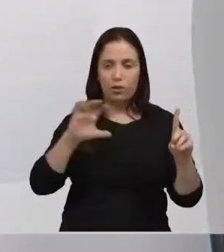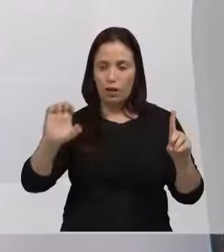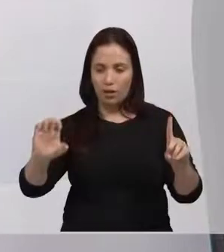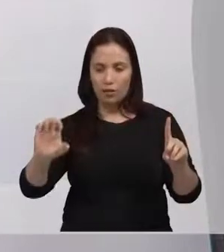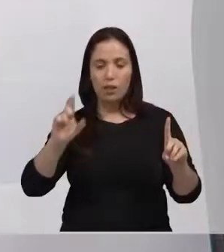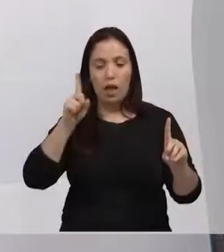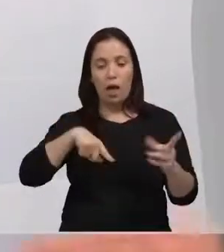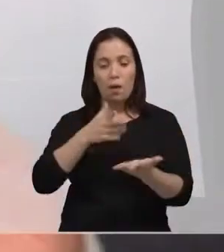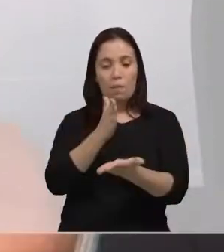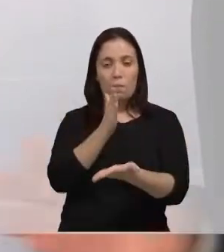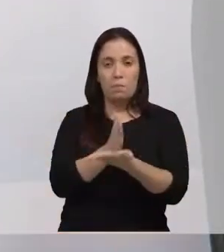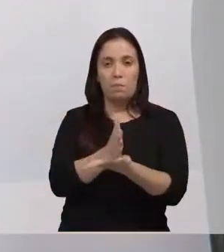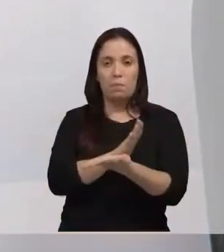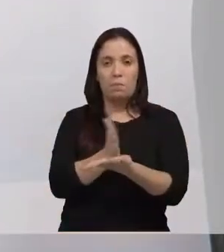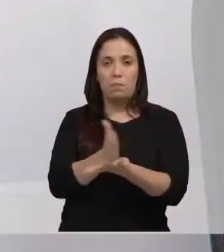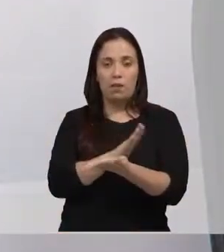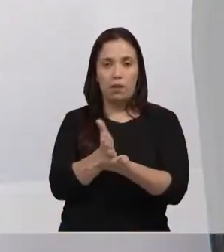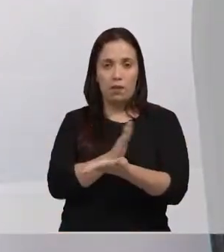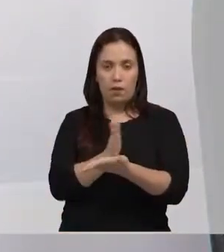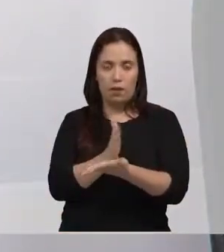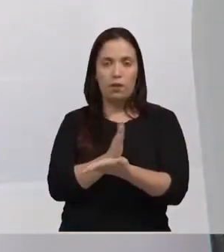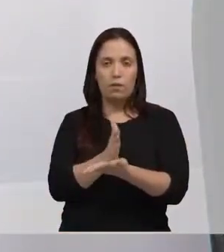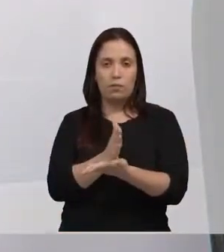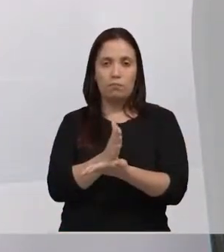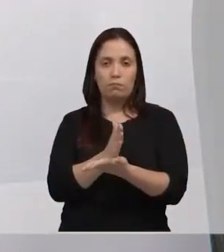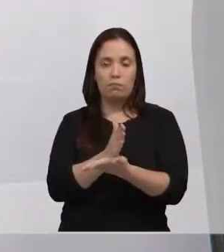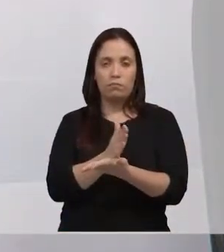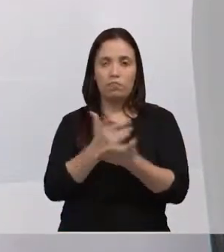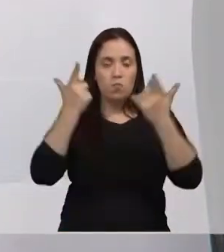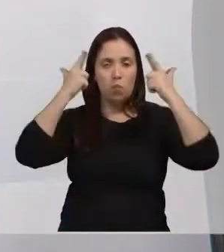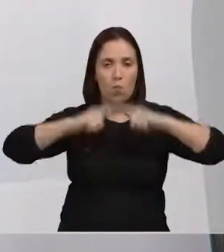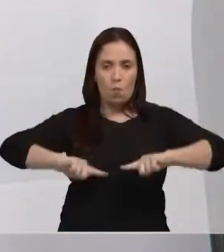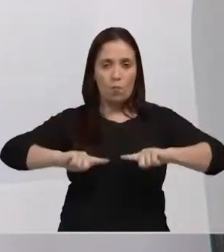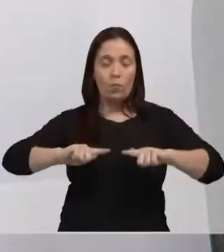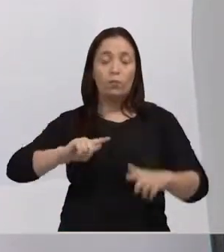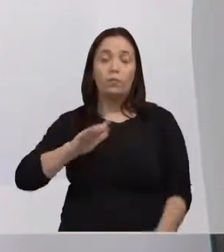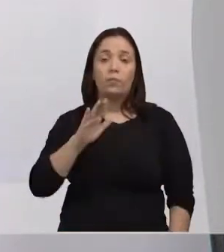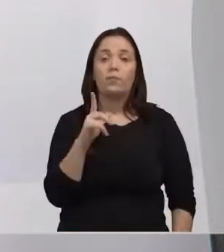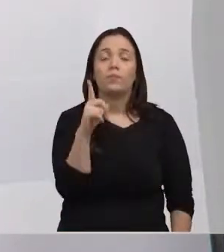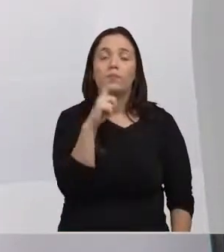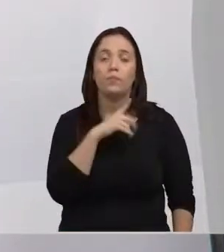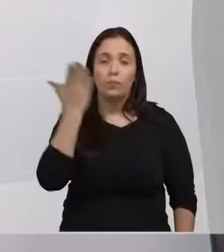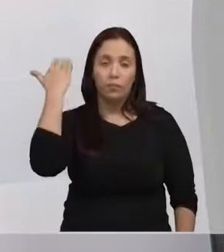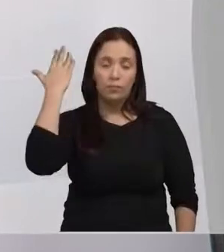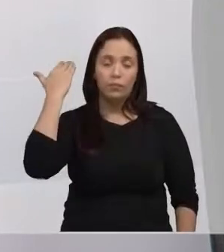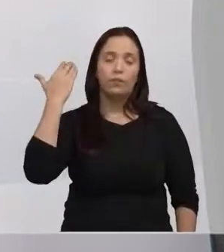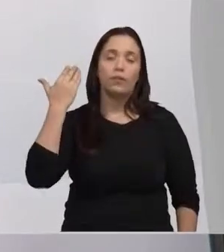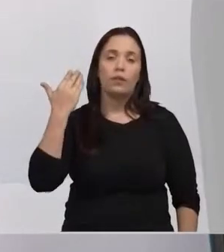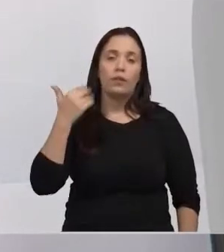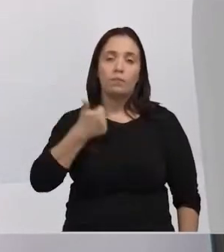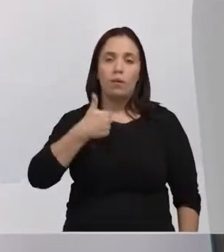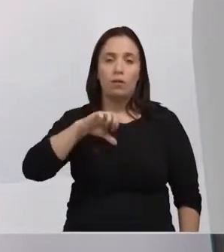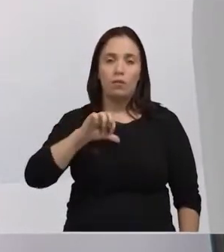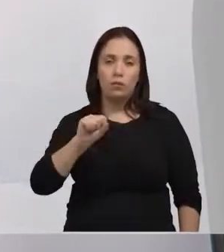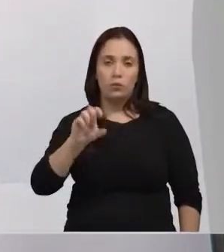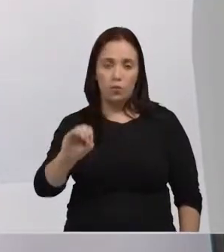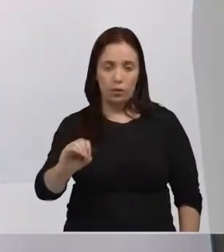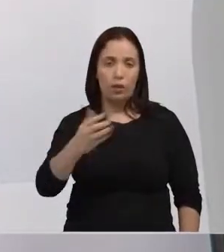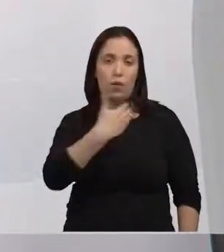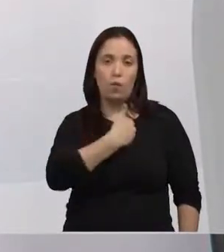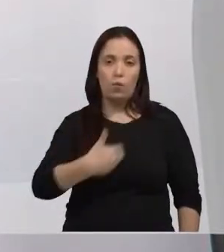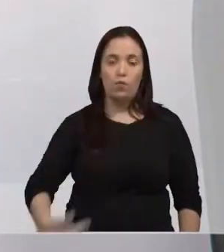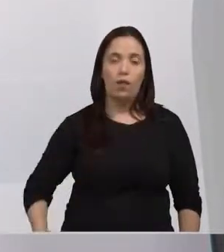isso? Nós tivemos nos anos 80 a figura do governador Gonzaga Mota, que rompe com